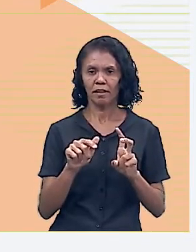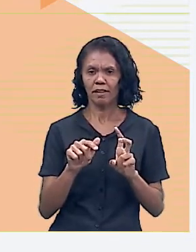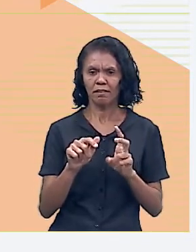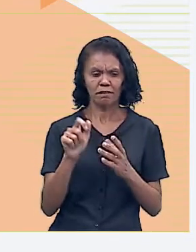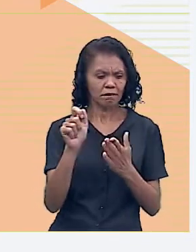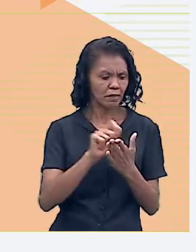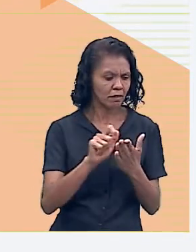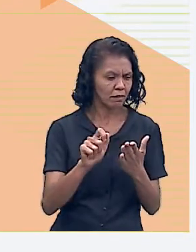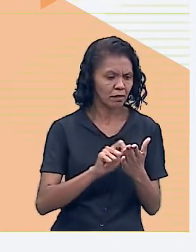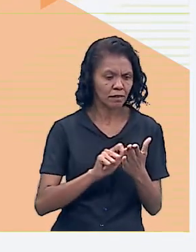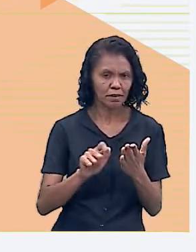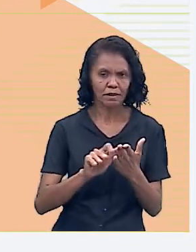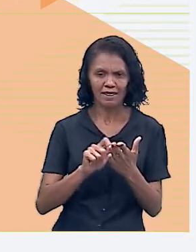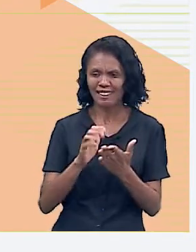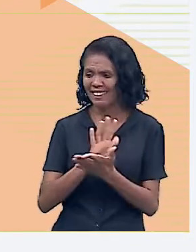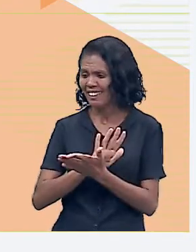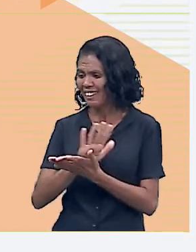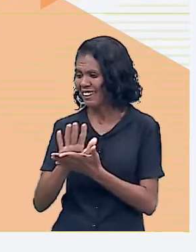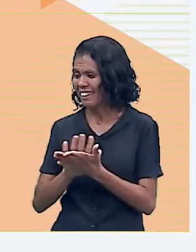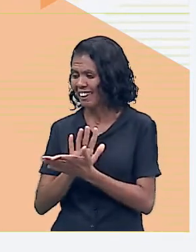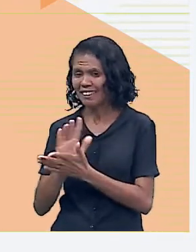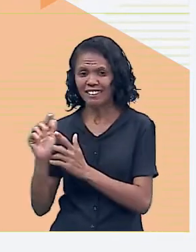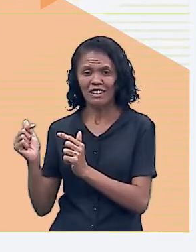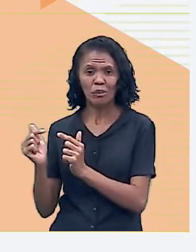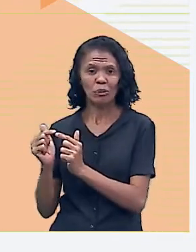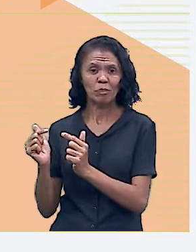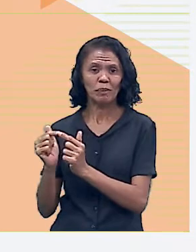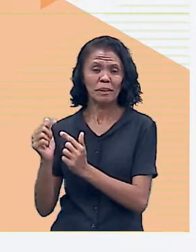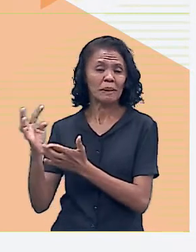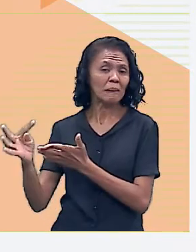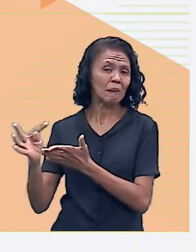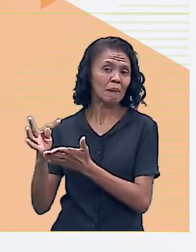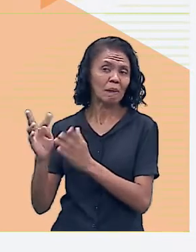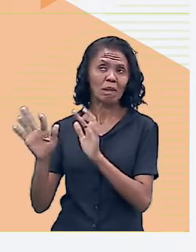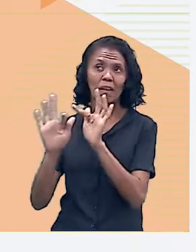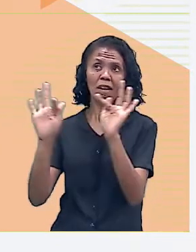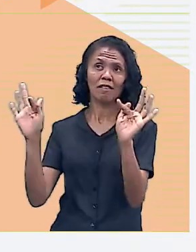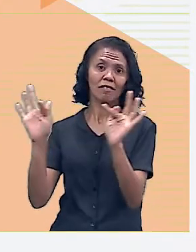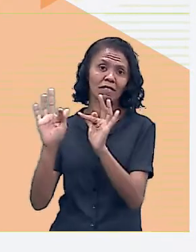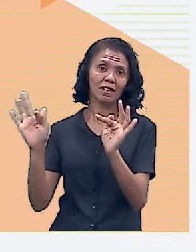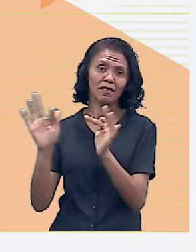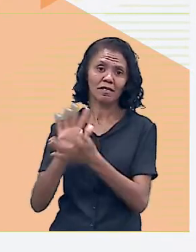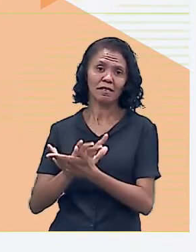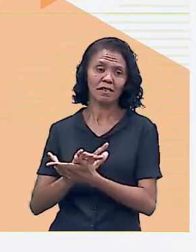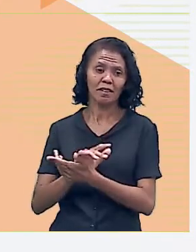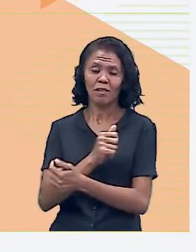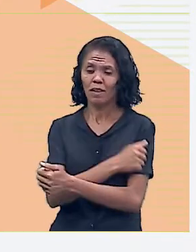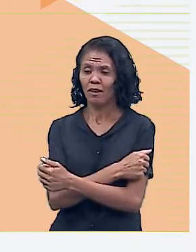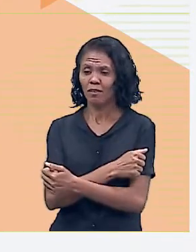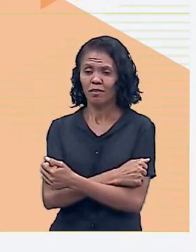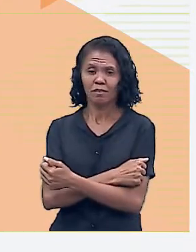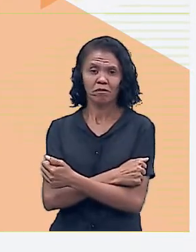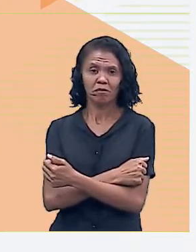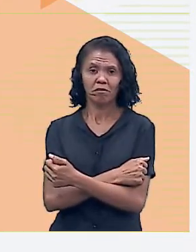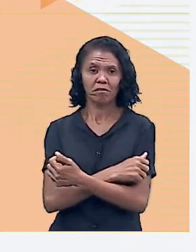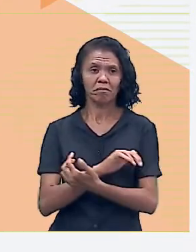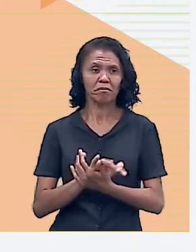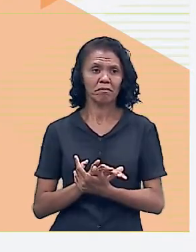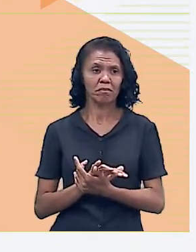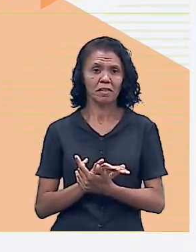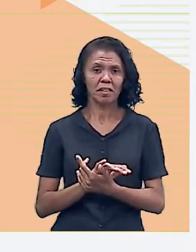certo normalmente o aluno que foge ao tema aquele que não consegue identificar a frase temática Ou aquele que simplesmente